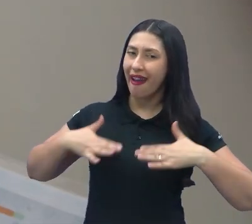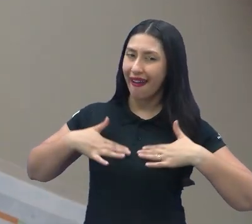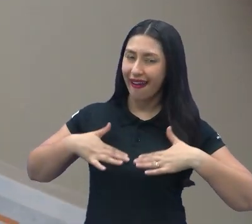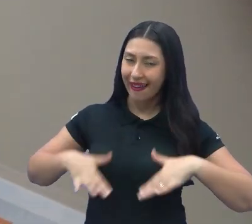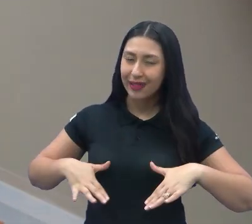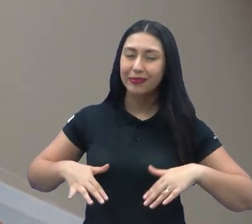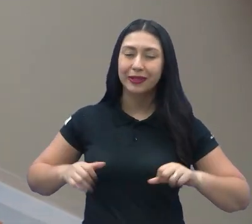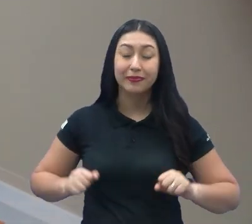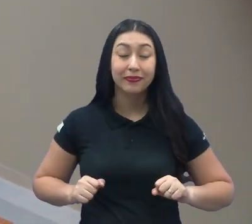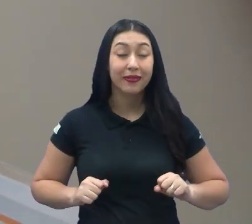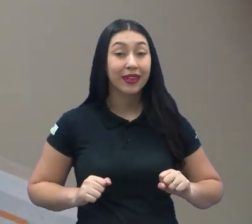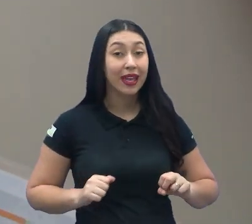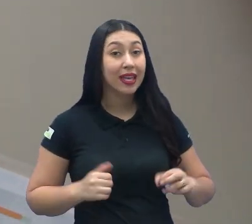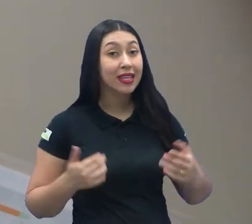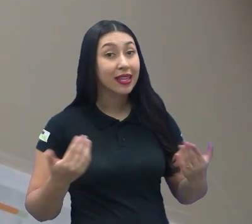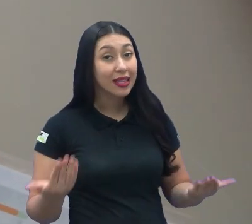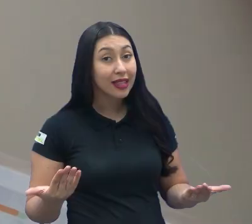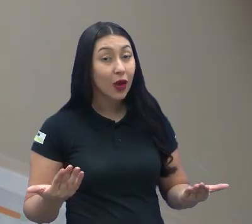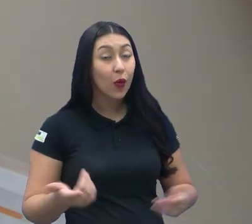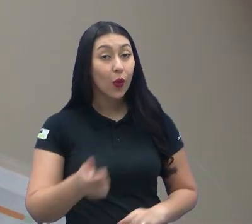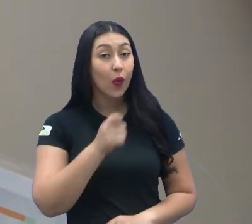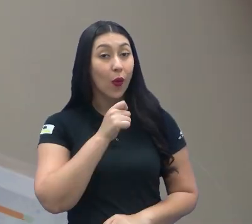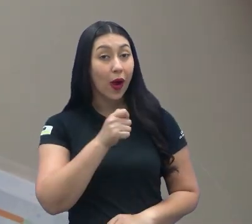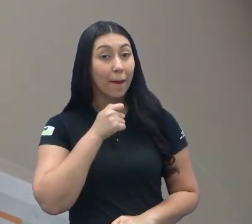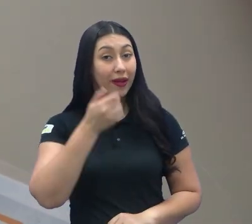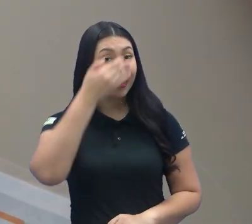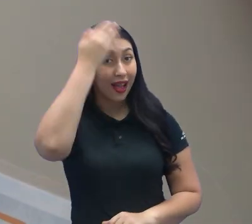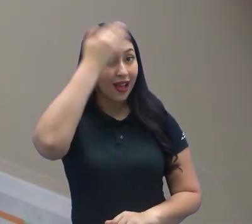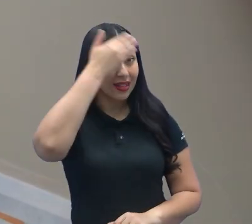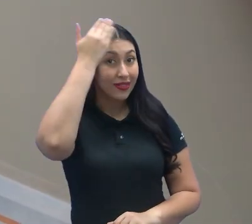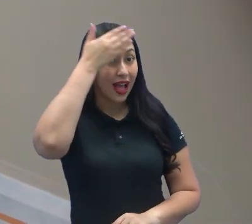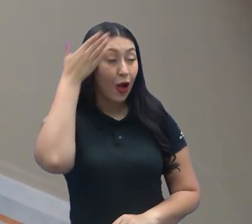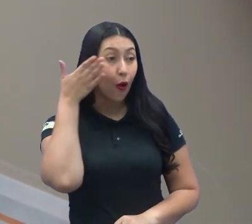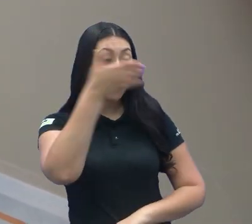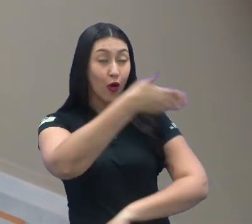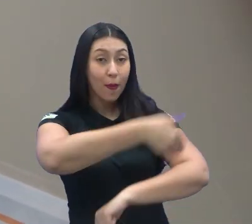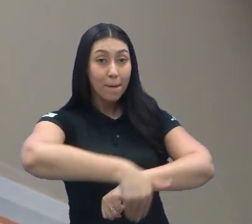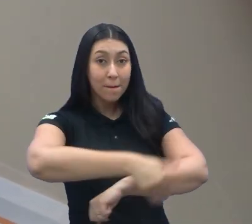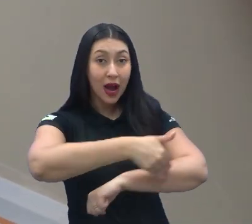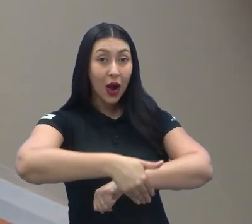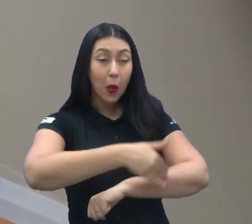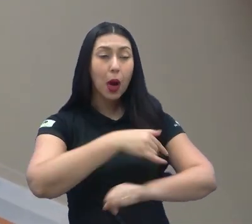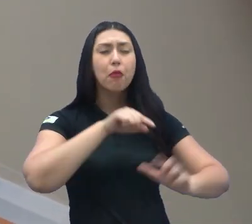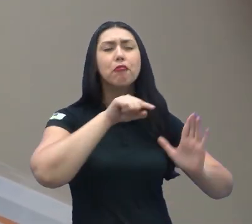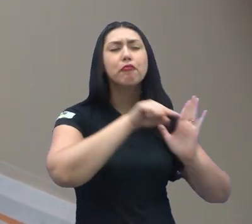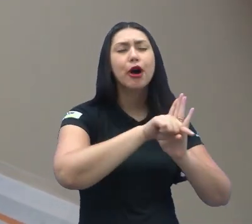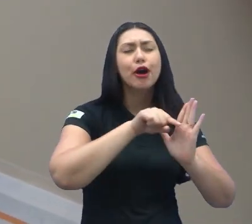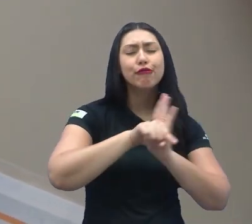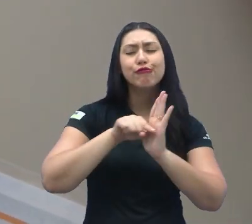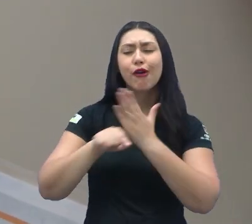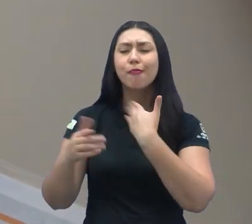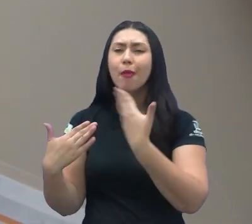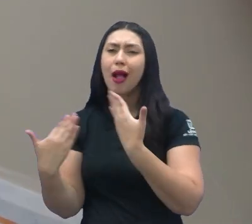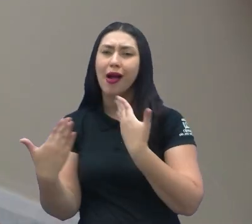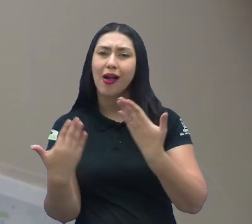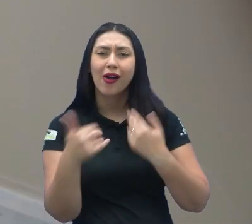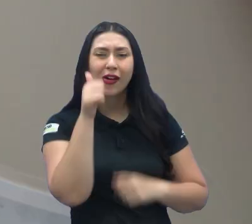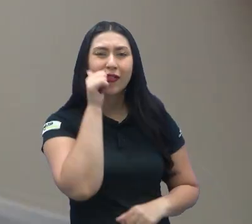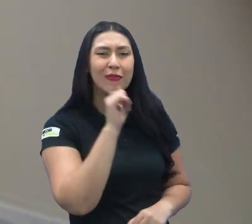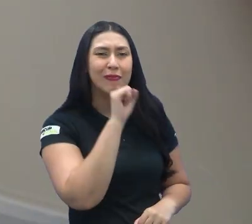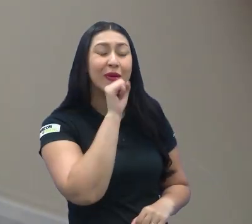fim. E para começar, o repórter Rafael Ramos foi até as ruas da nossa cidade para conversar com alguns responsáveis sobre